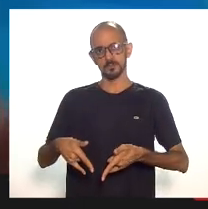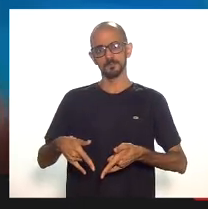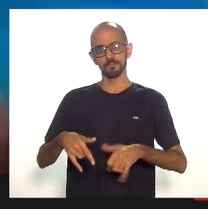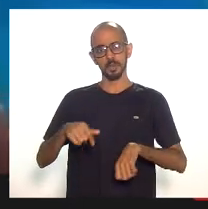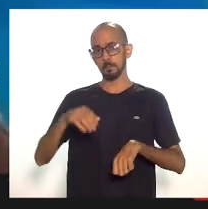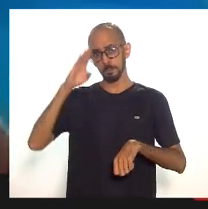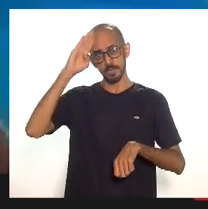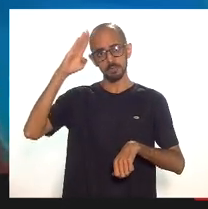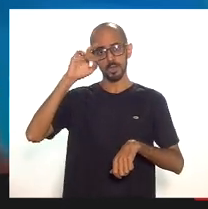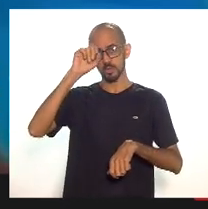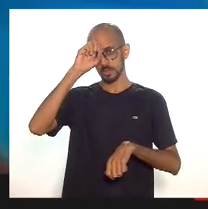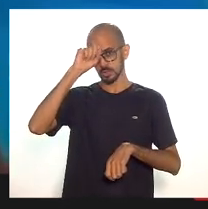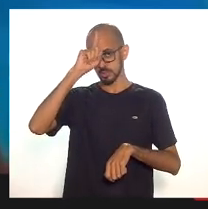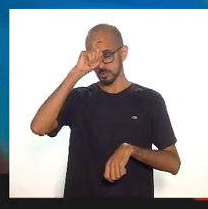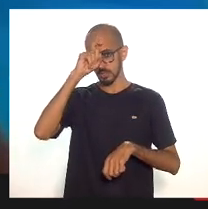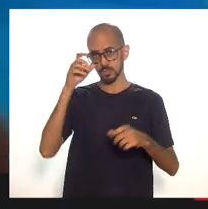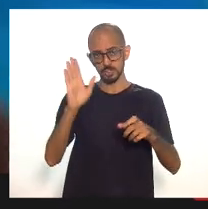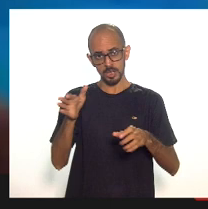mais prontos para isso?